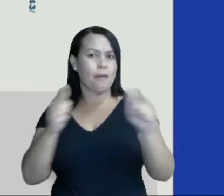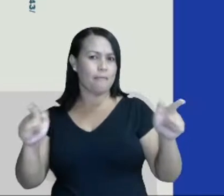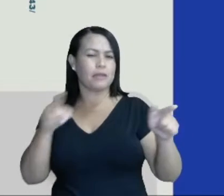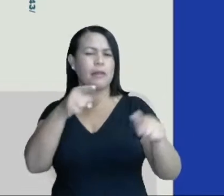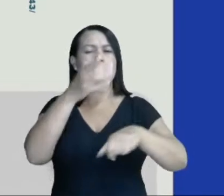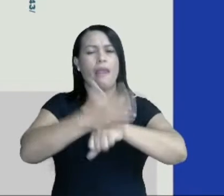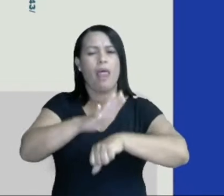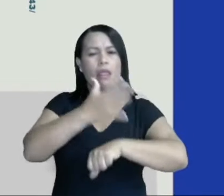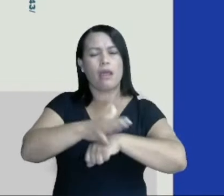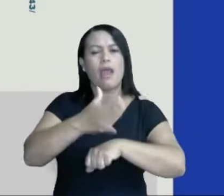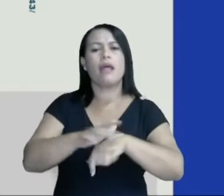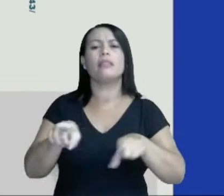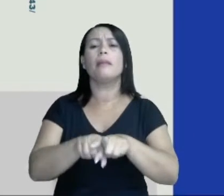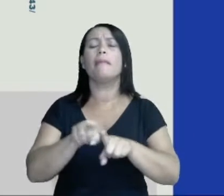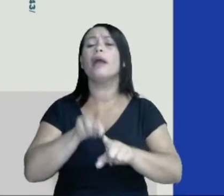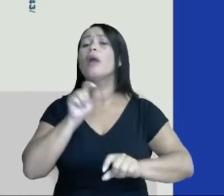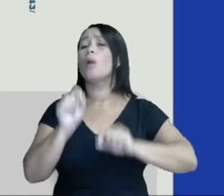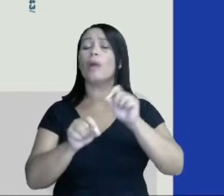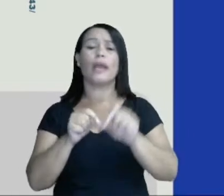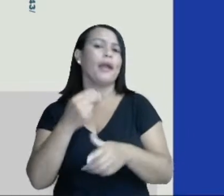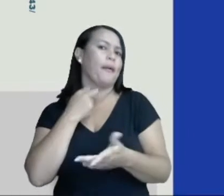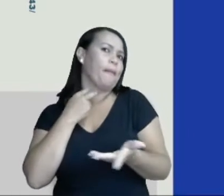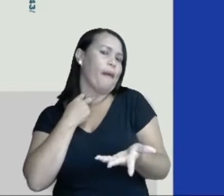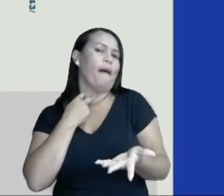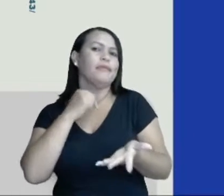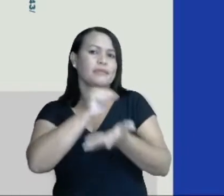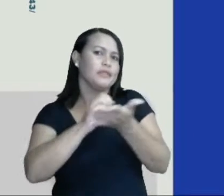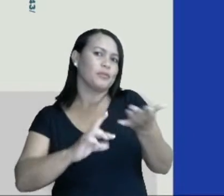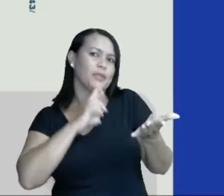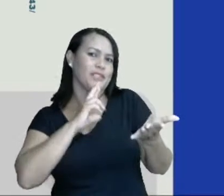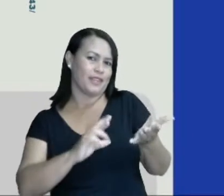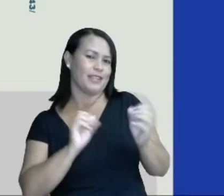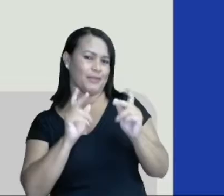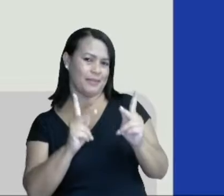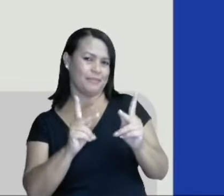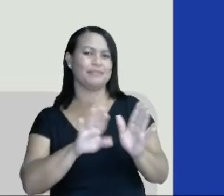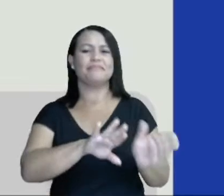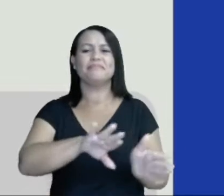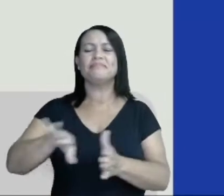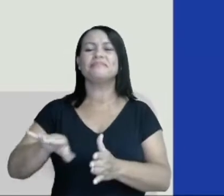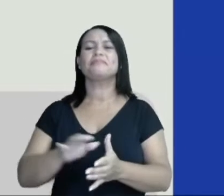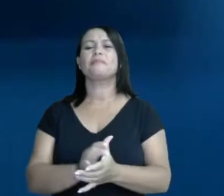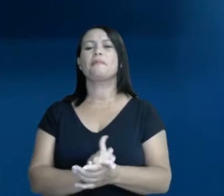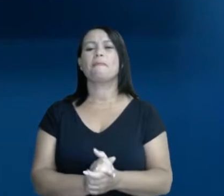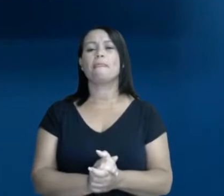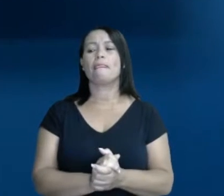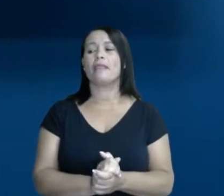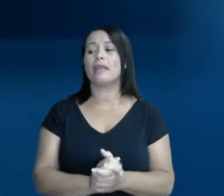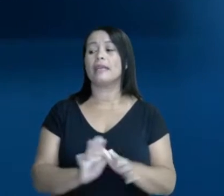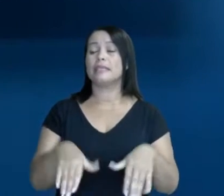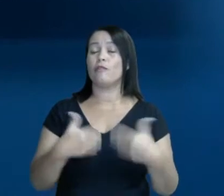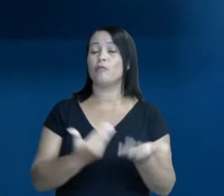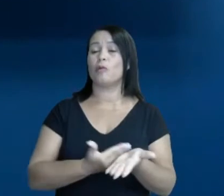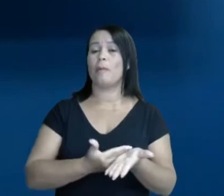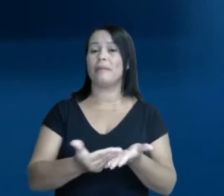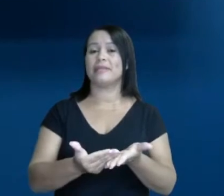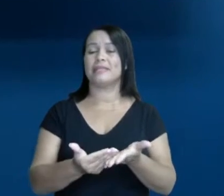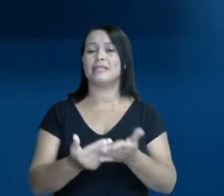parte gramatical. E não deixa de fazer as atividades, tá bom? Então vamos